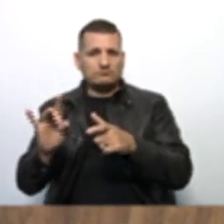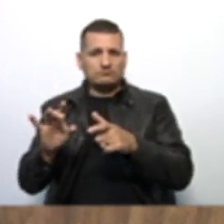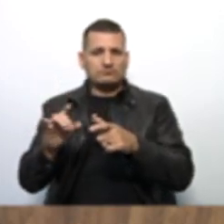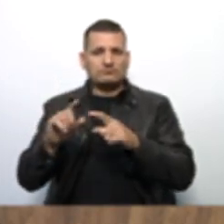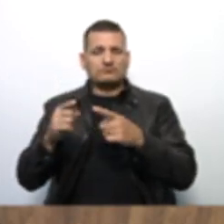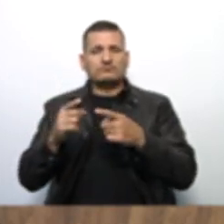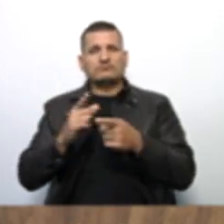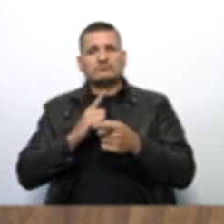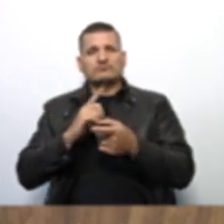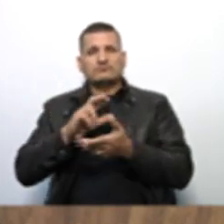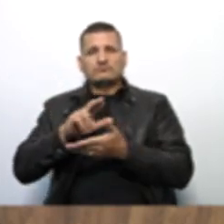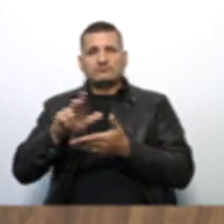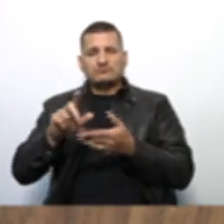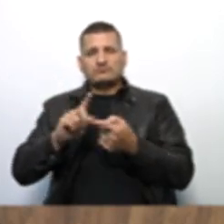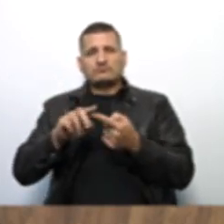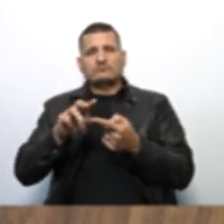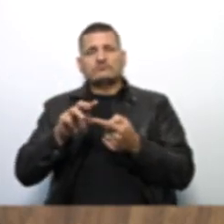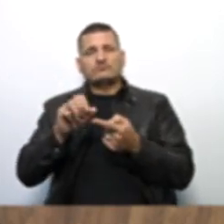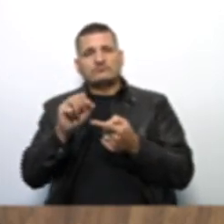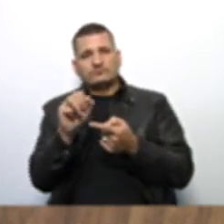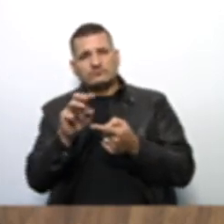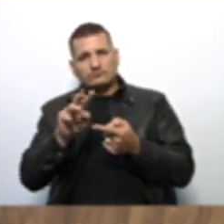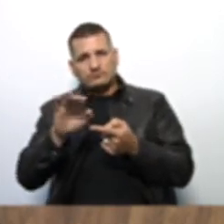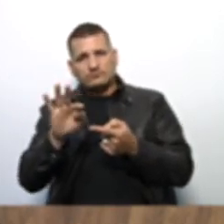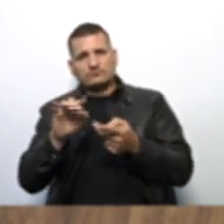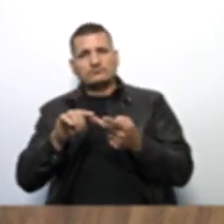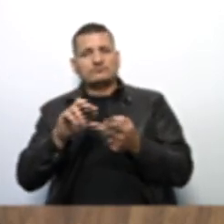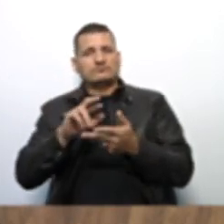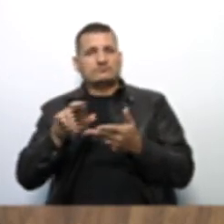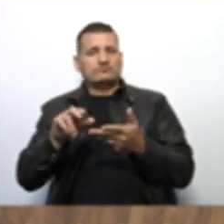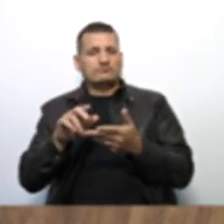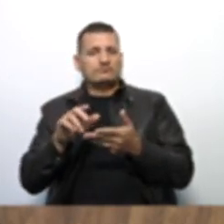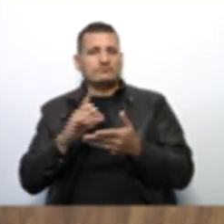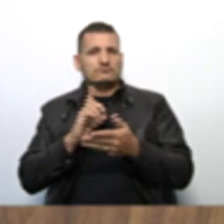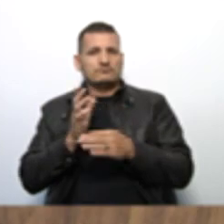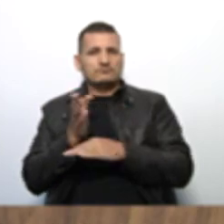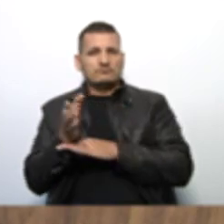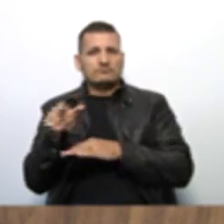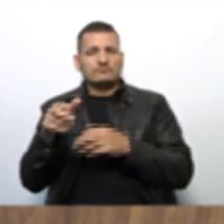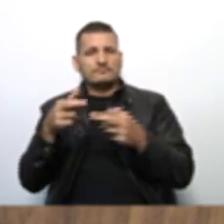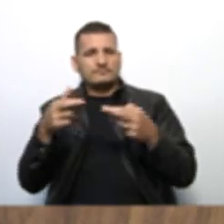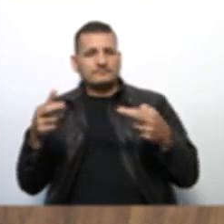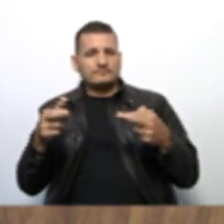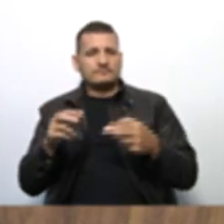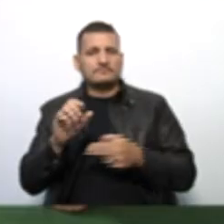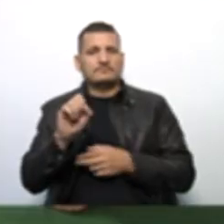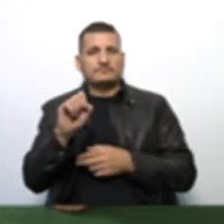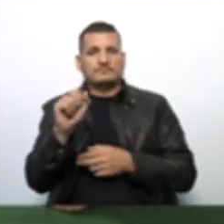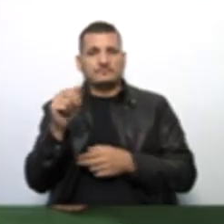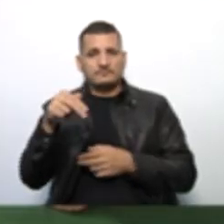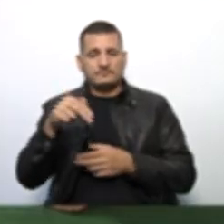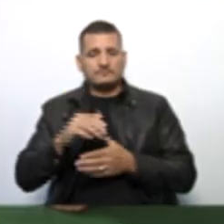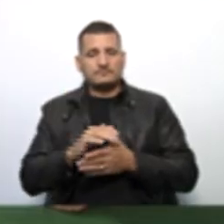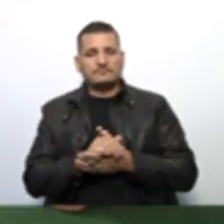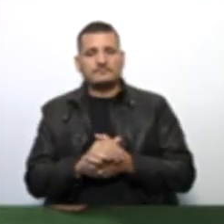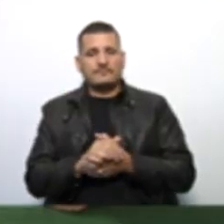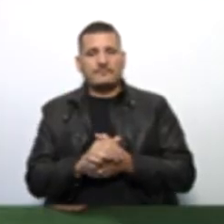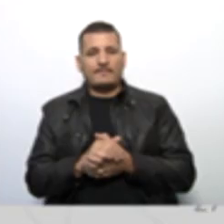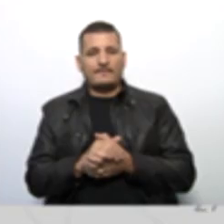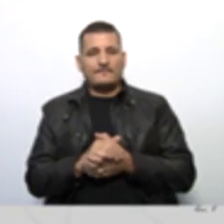tem todos os dispositivos, switch, tudo que precisa para poder ter o acesso a essa rede específica. Perfeito,